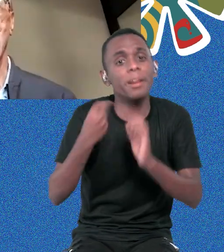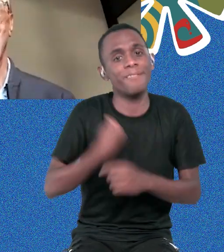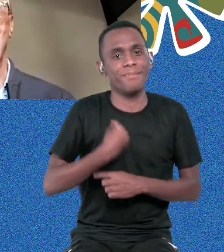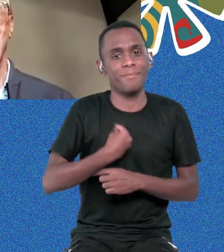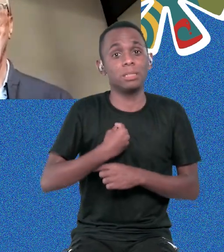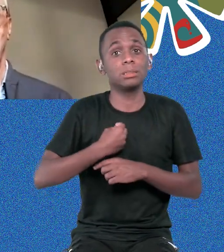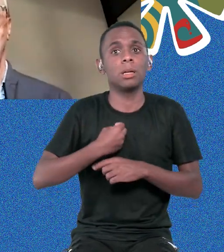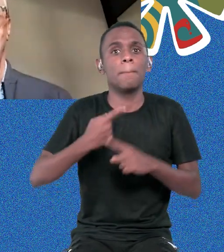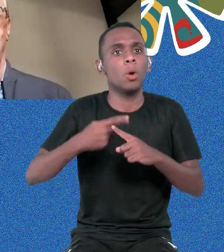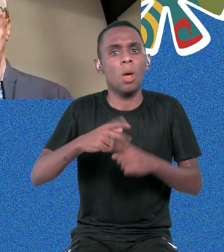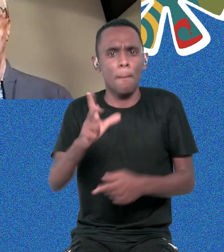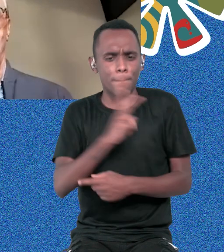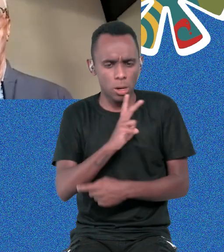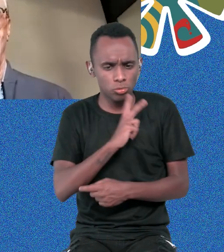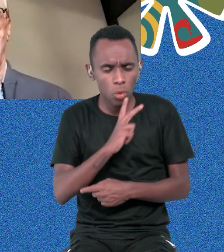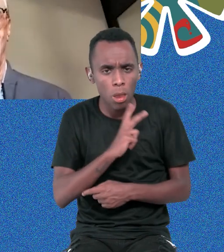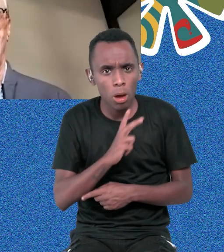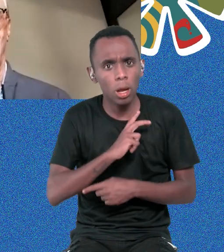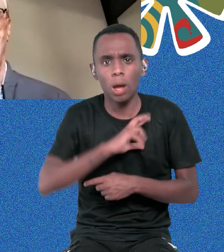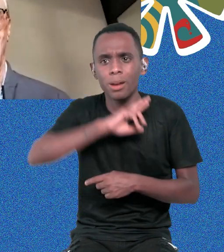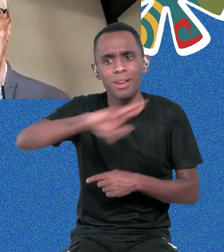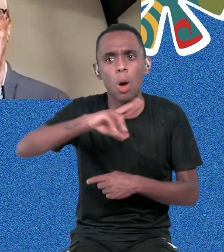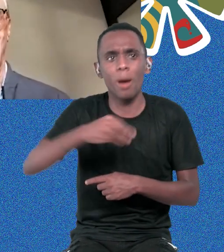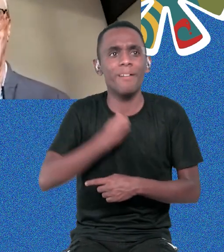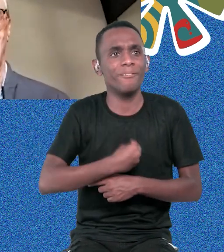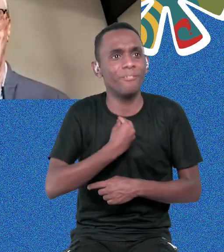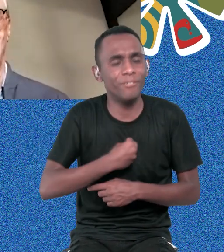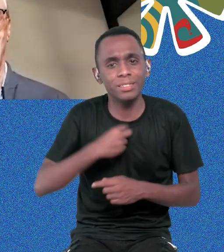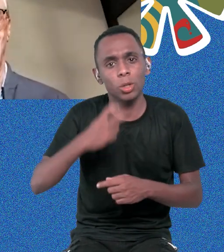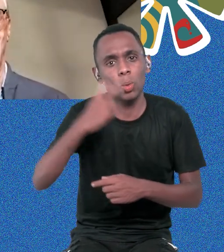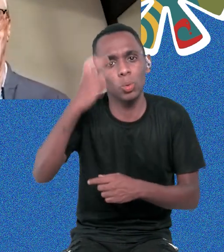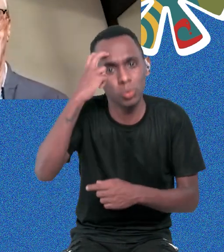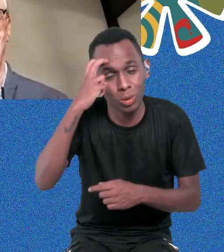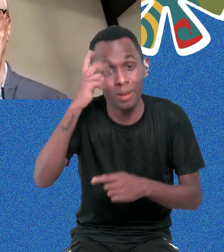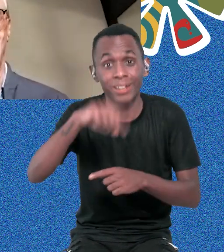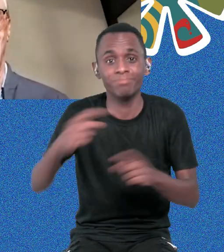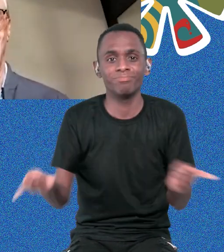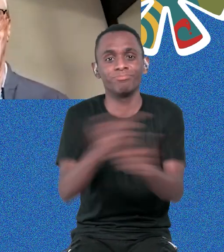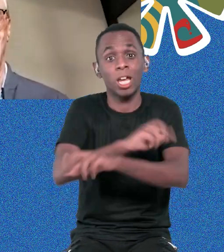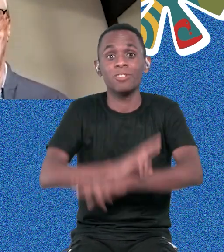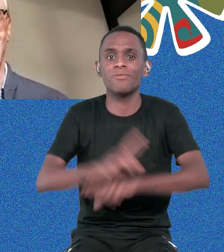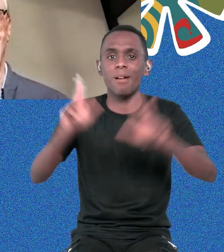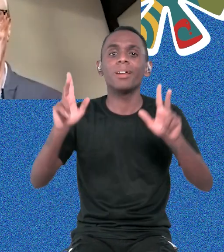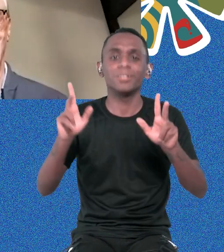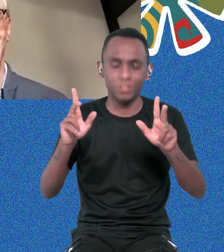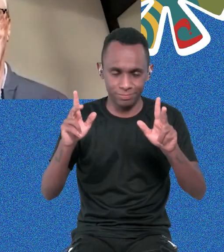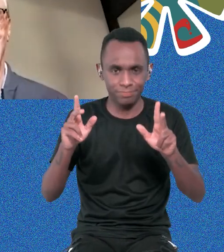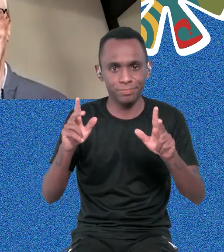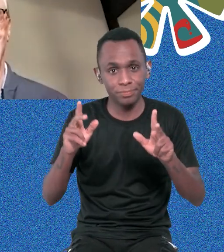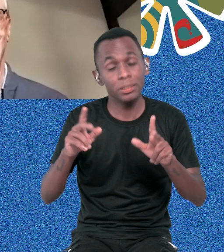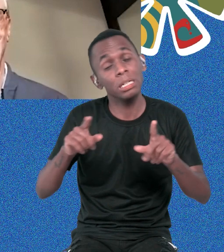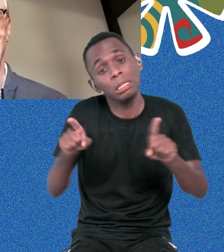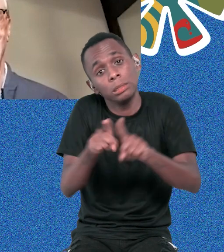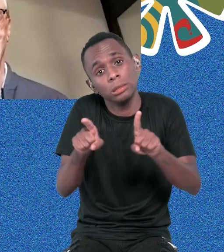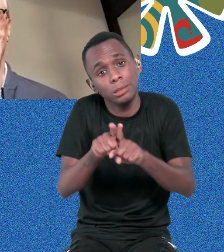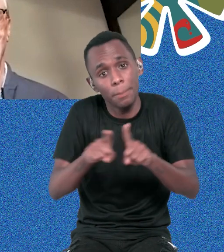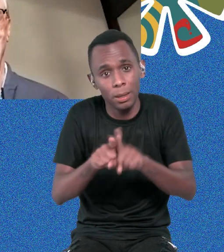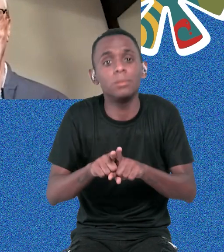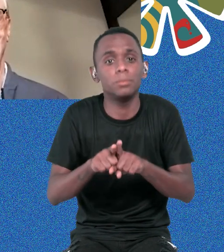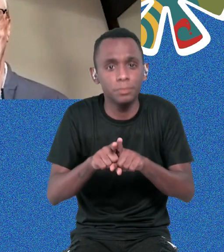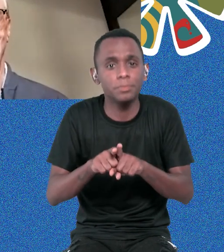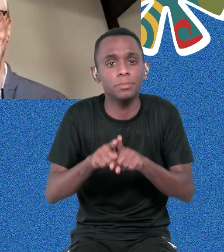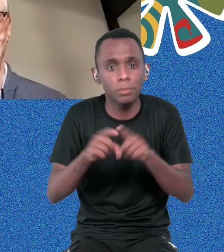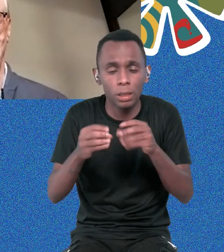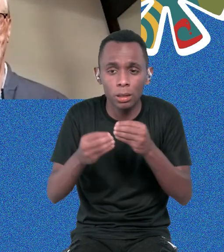vivência. Ou seja, a propriedade não é condição para a vivência da cultura, ao contrário, né? E, ao